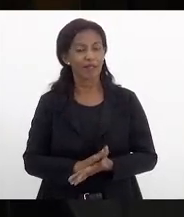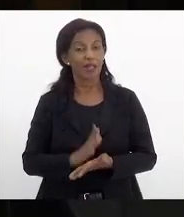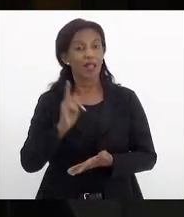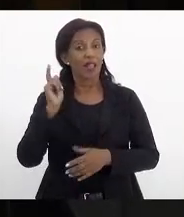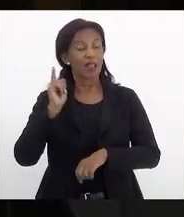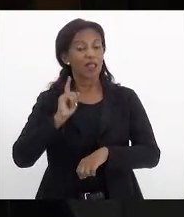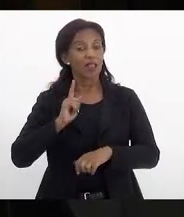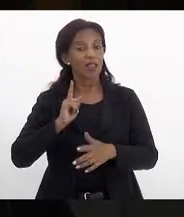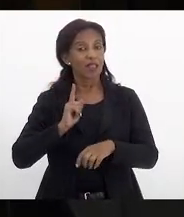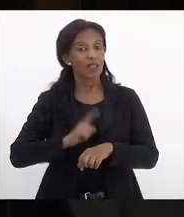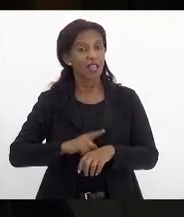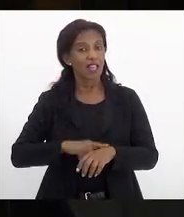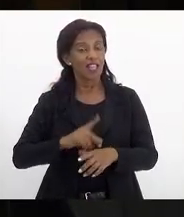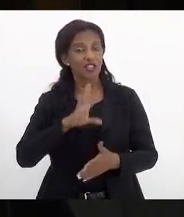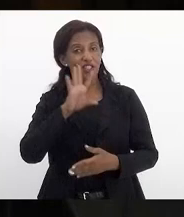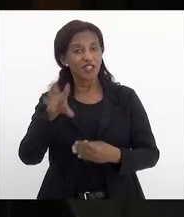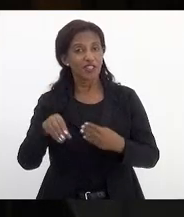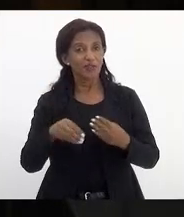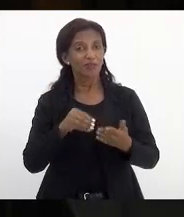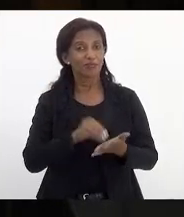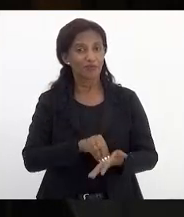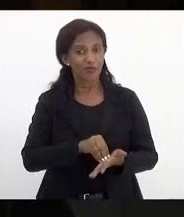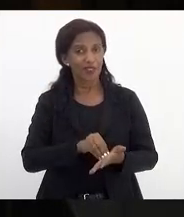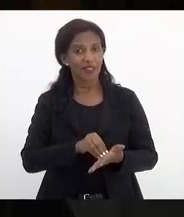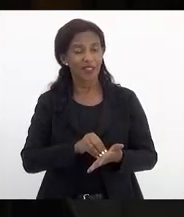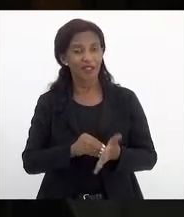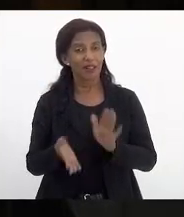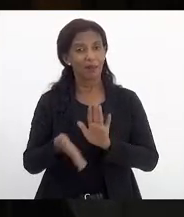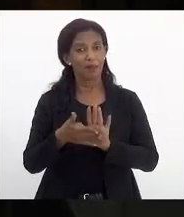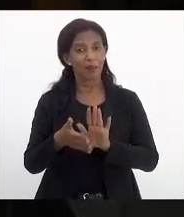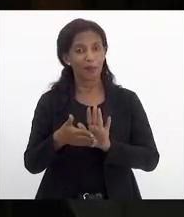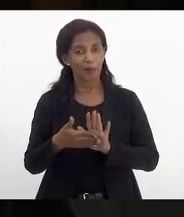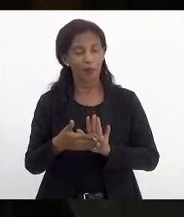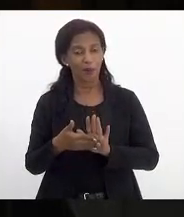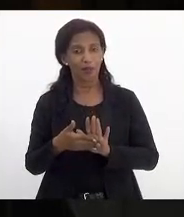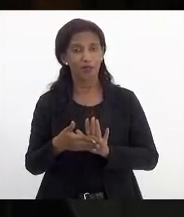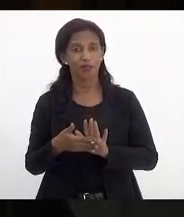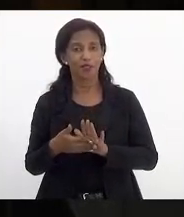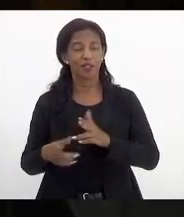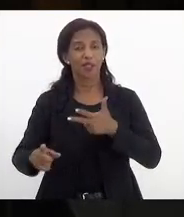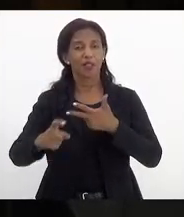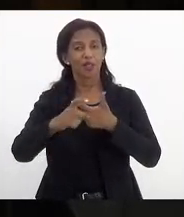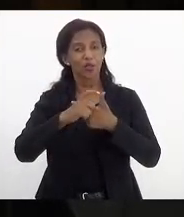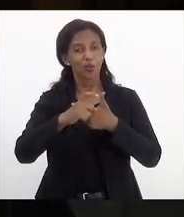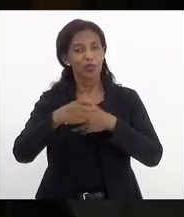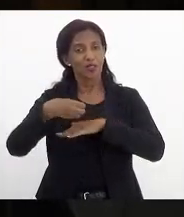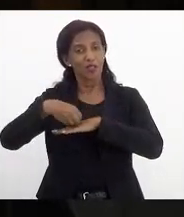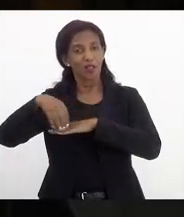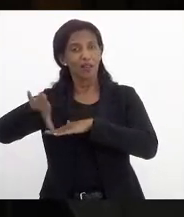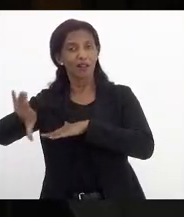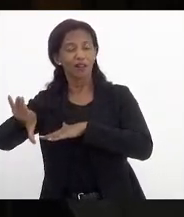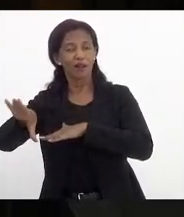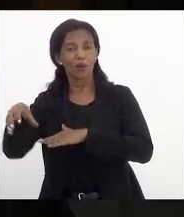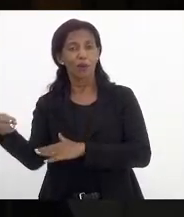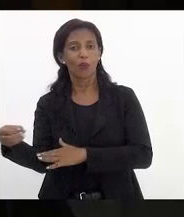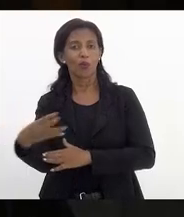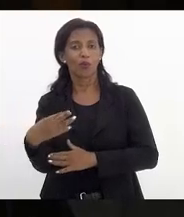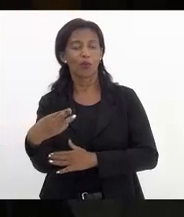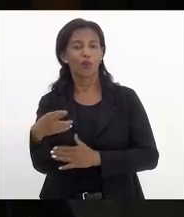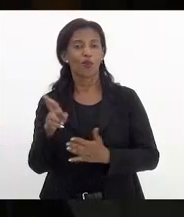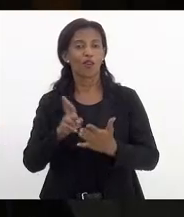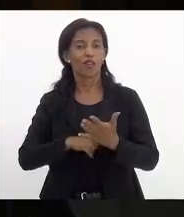que estejam contemplados na proposta que o Executivo encaminha para o novo